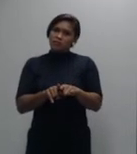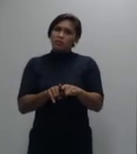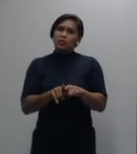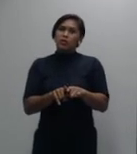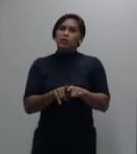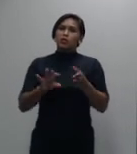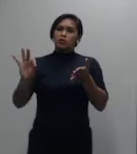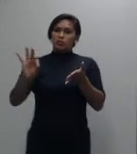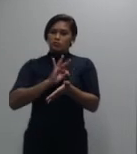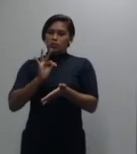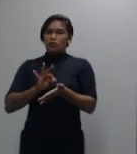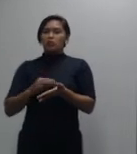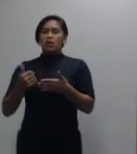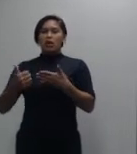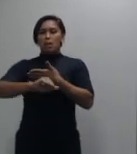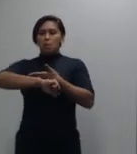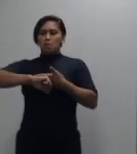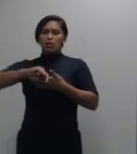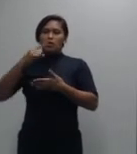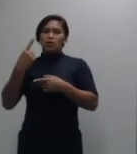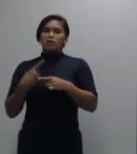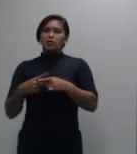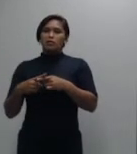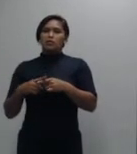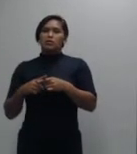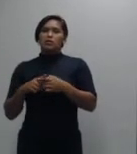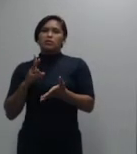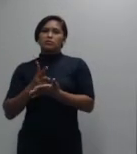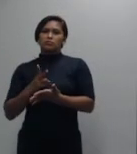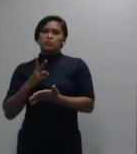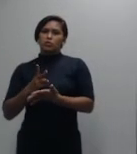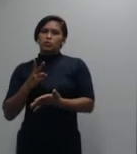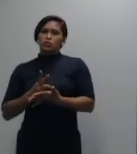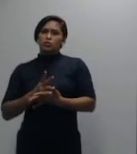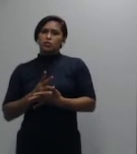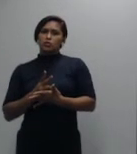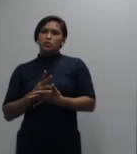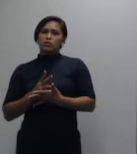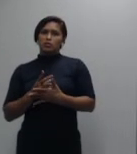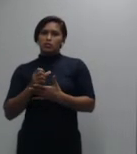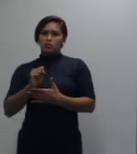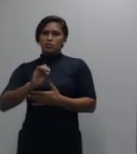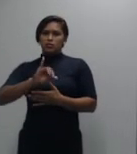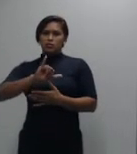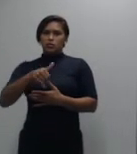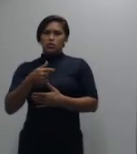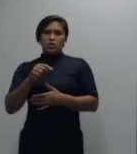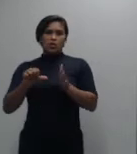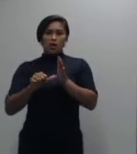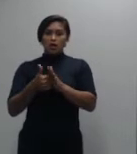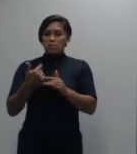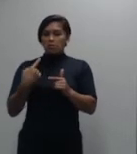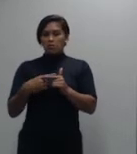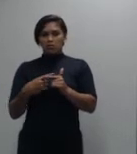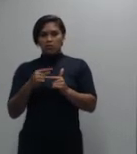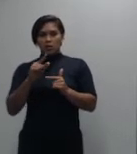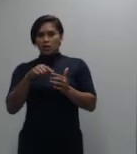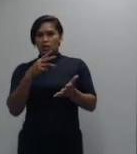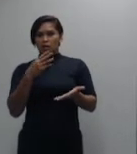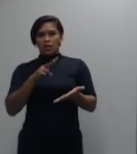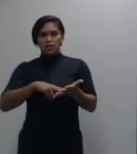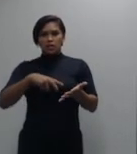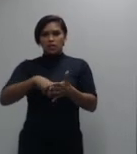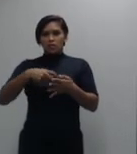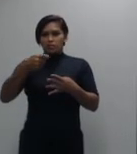as rubricas de danos morais foi muito bem vencedor seguindo este colendo Superior Tribunal de Justiça a primeira razão pela qual situação pode ser